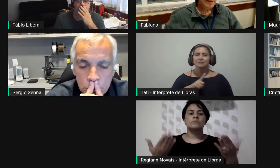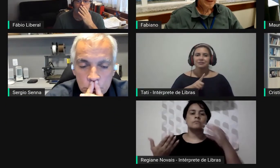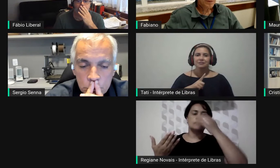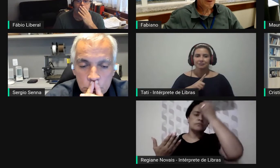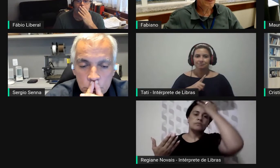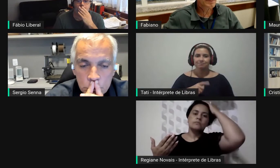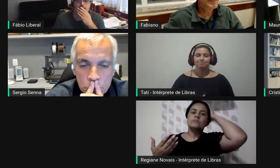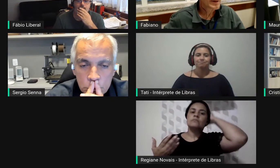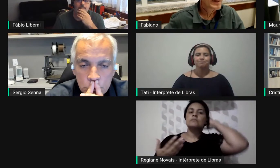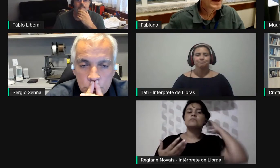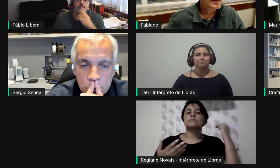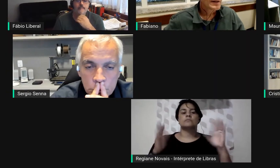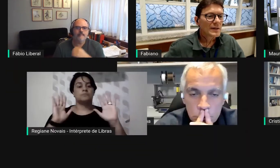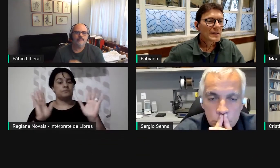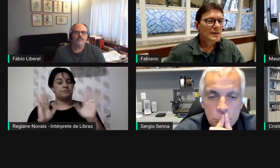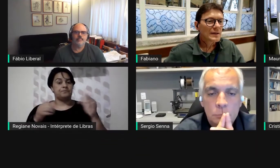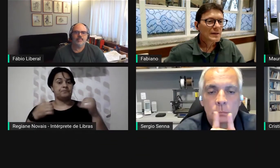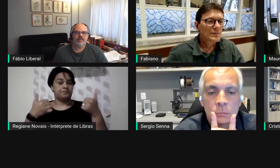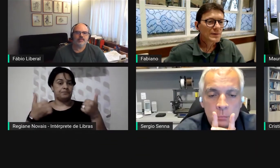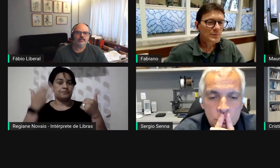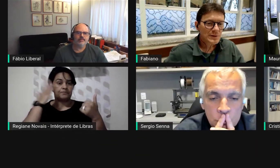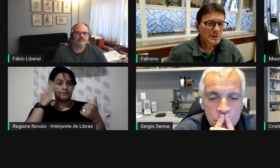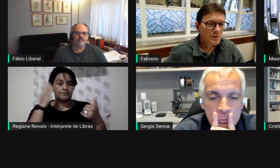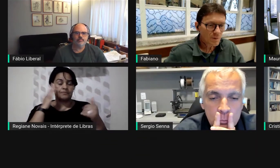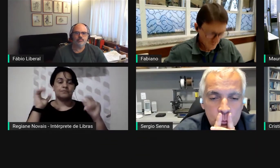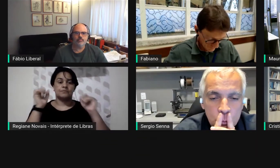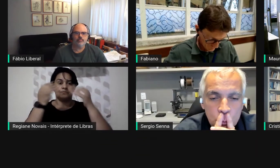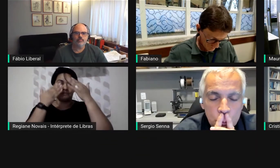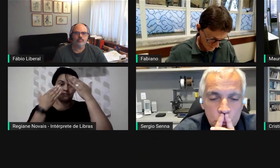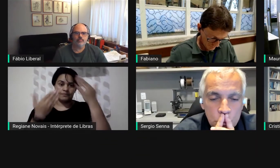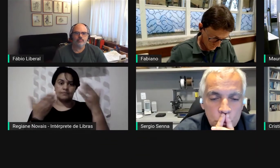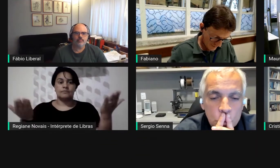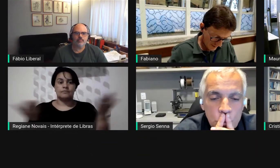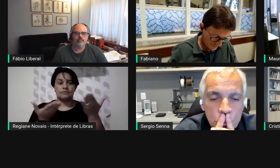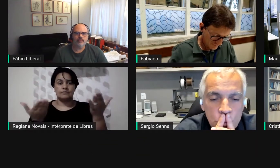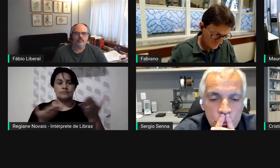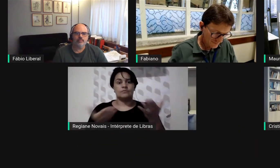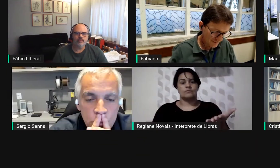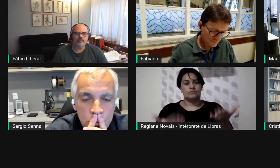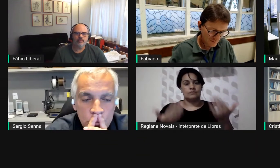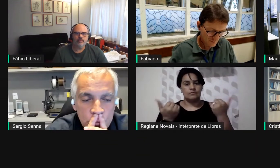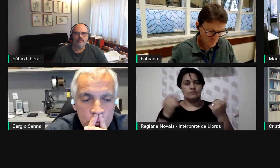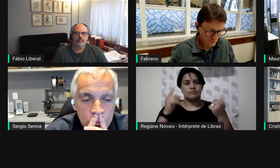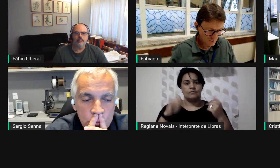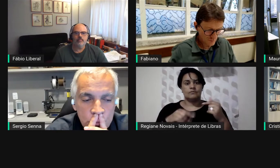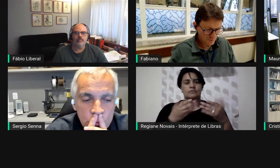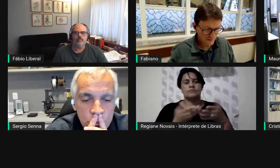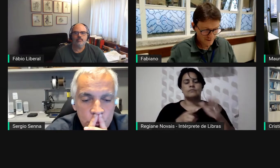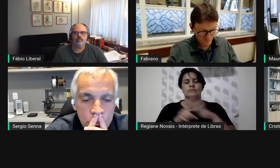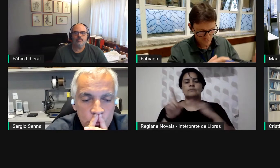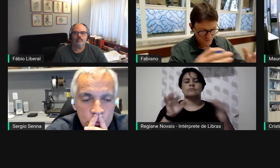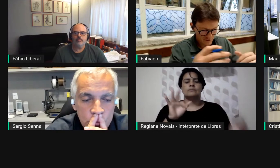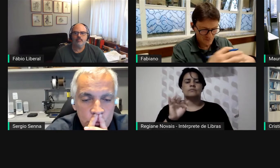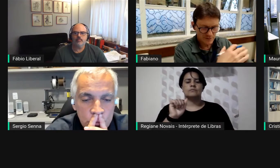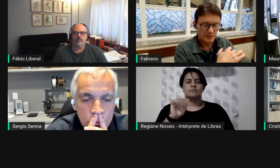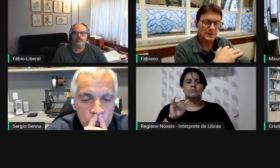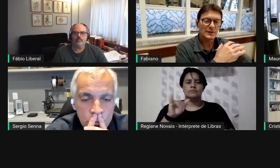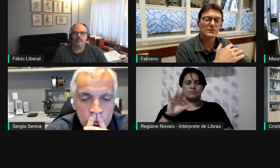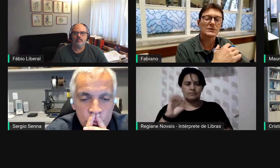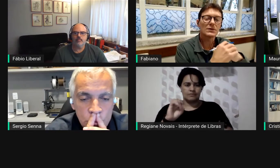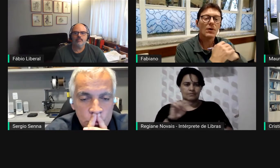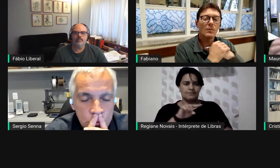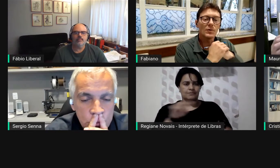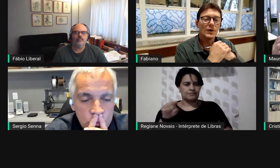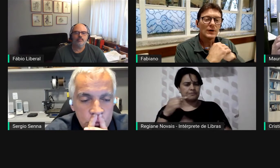obrigado Mauro vamos então a uma pergunta aqui para o Fábio Fábio você mostrou muito bem a evolução desses